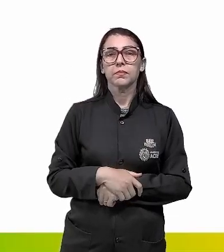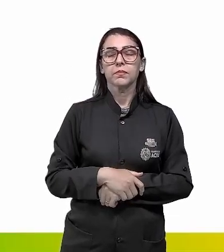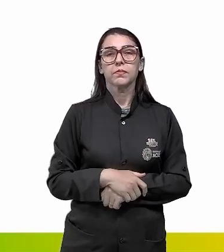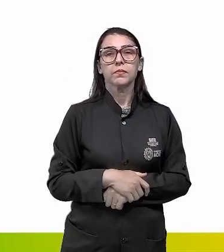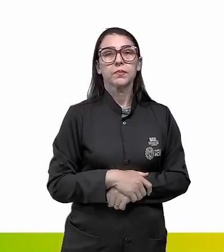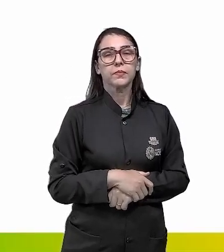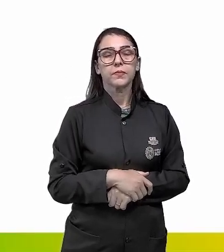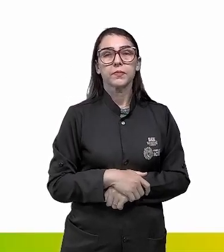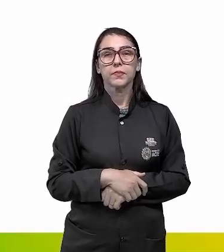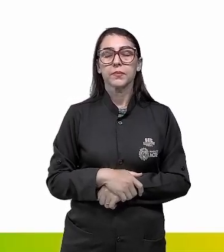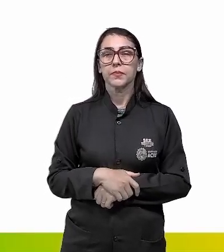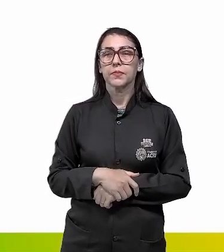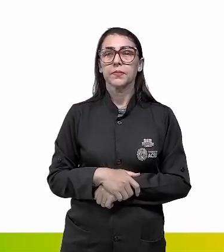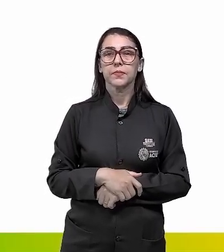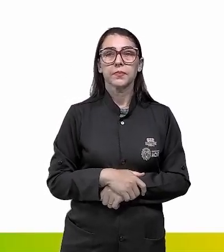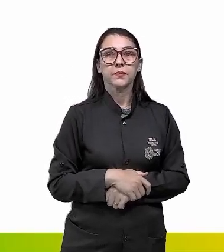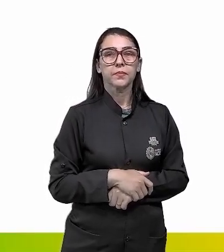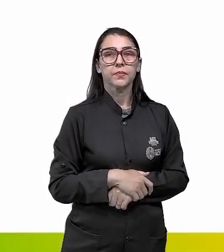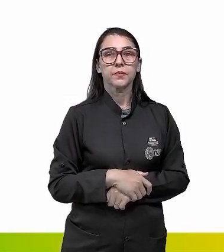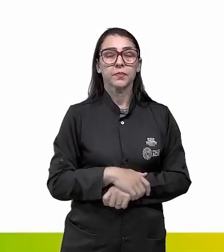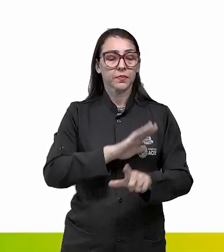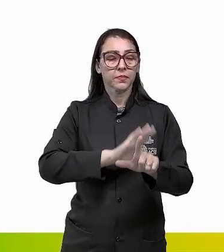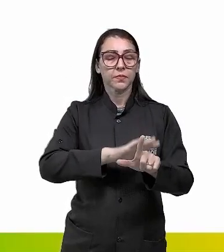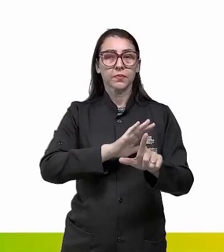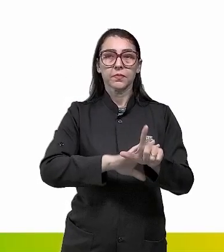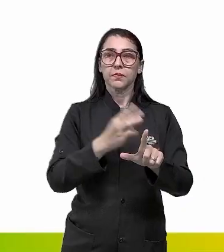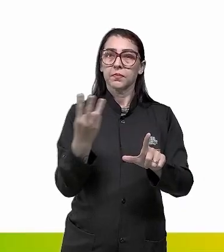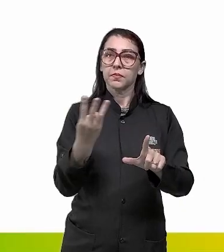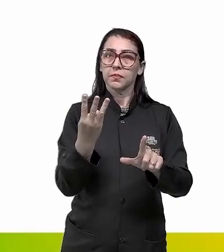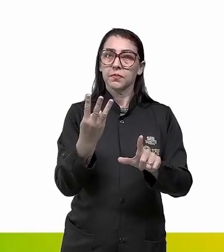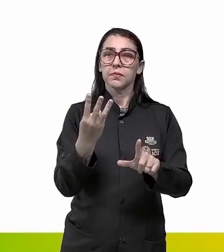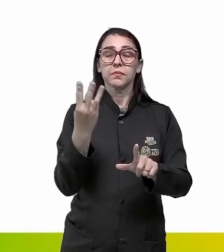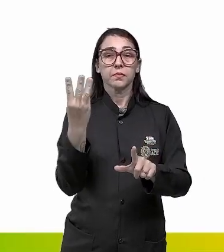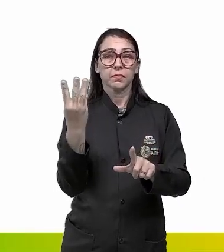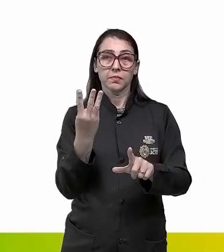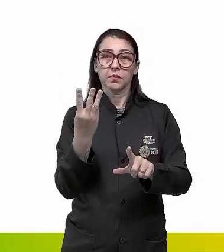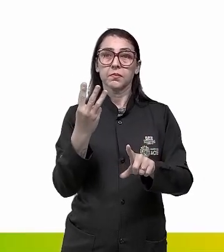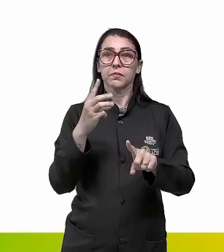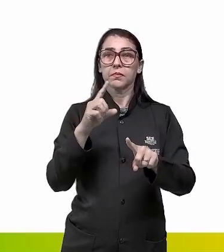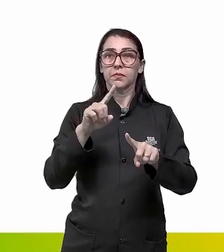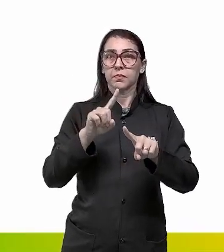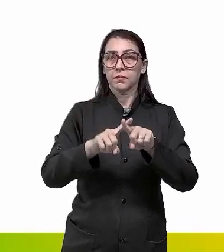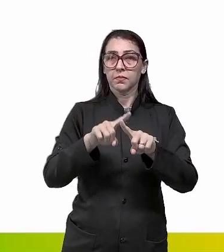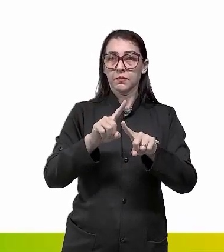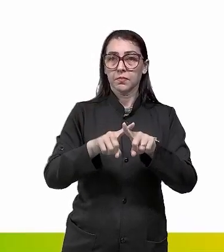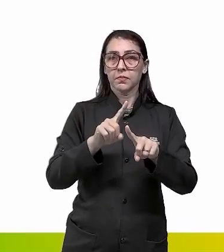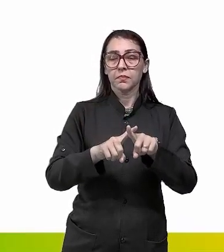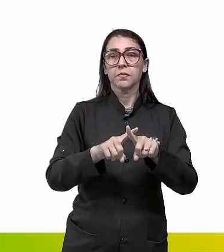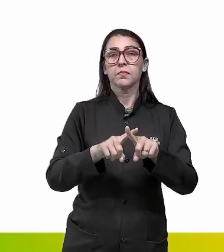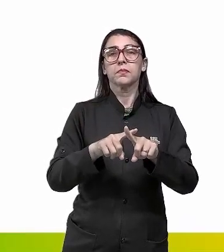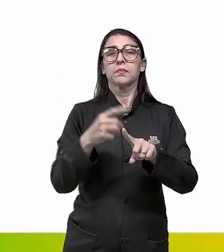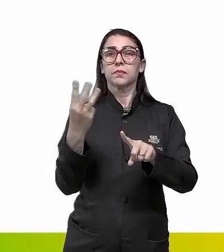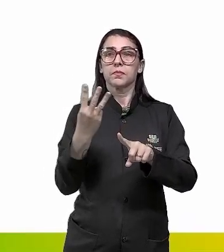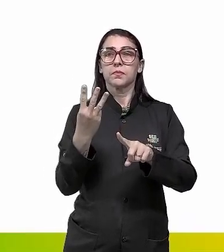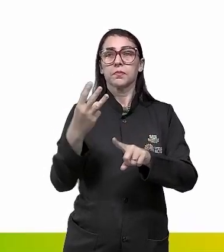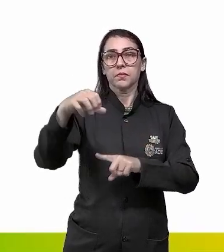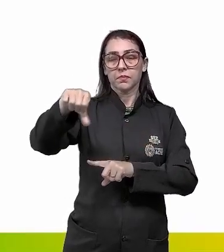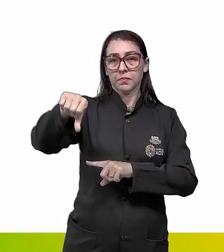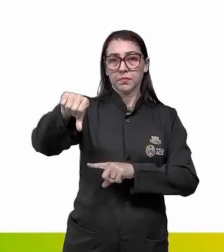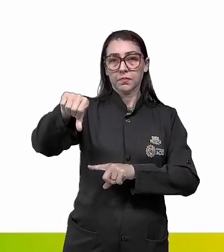4. Para o quadrado de lado 3, a área é 3 vezes